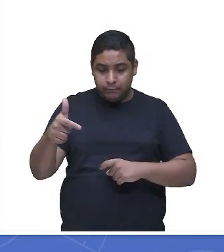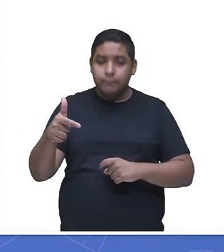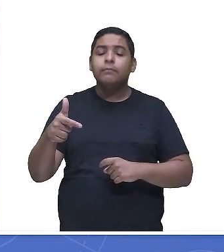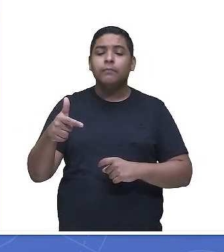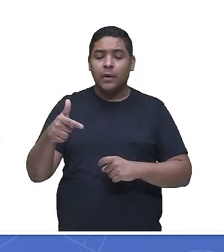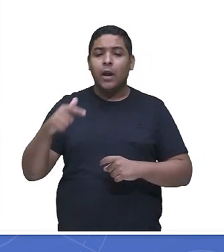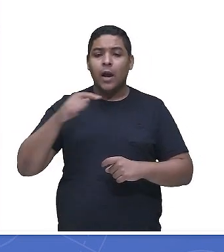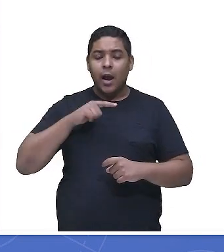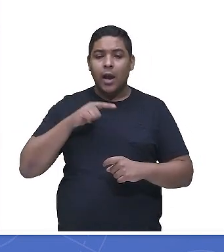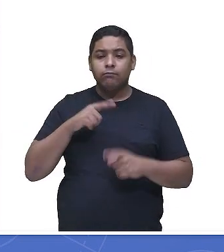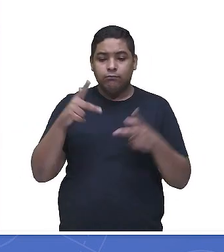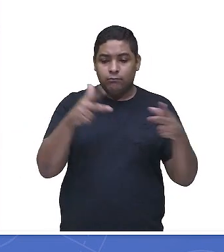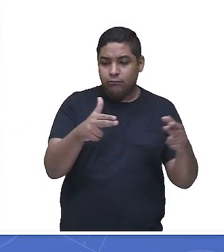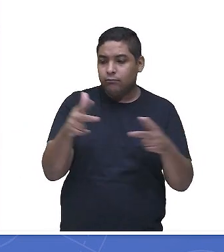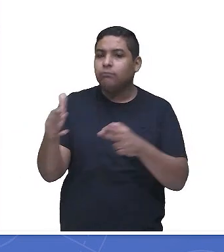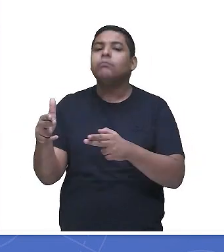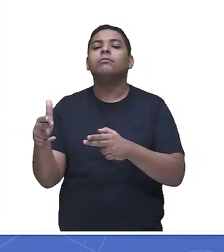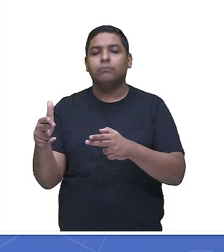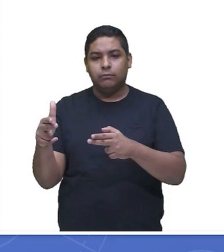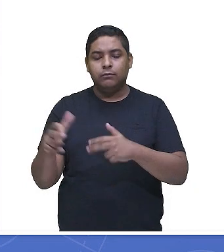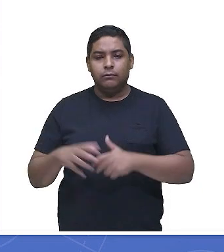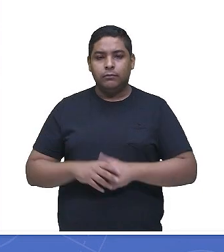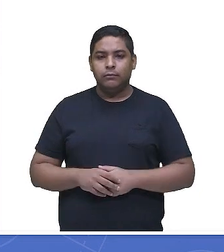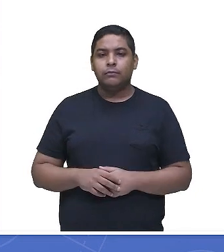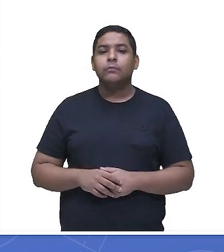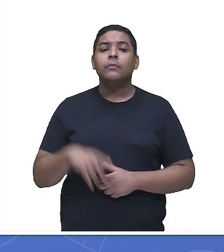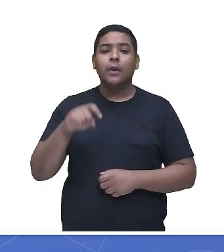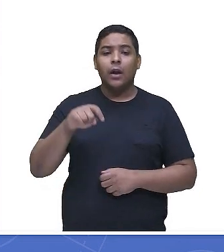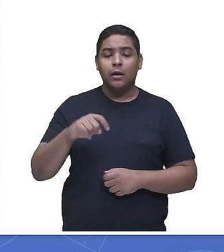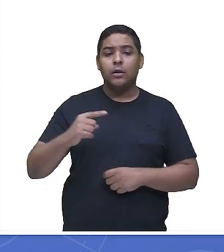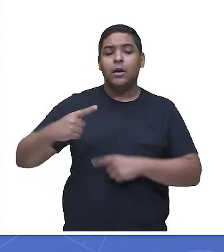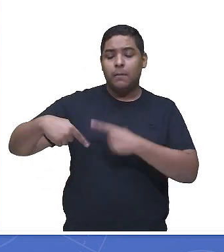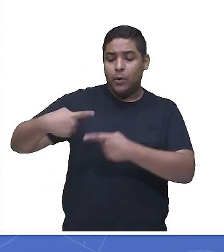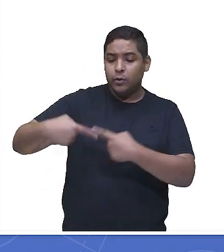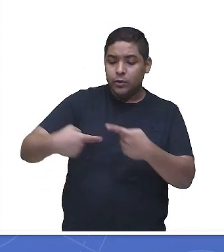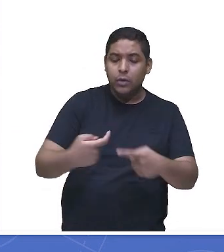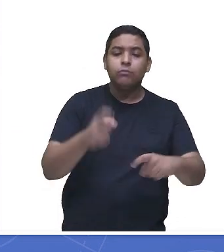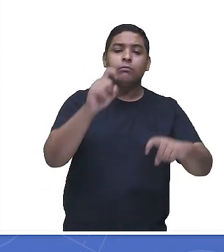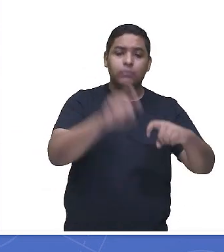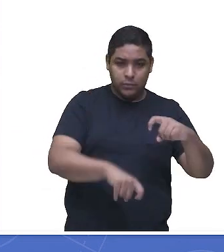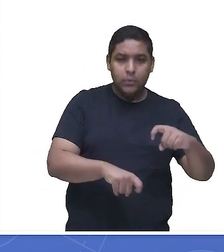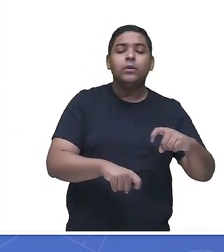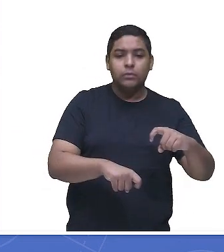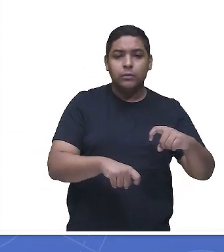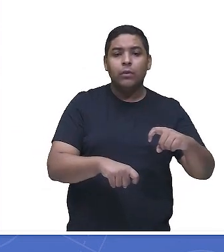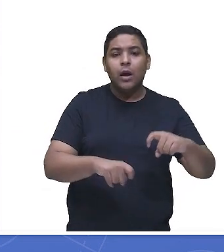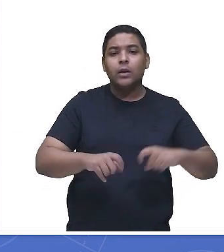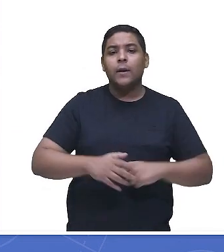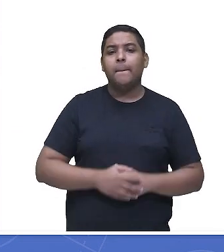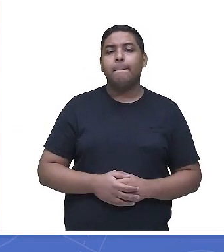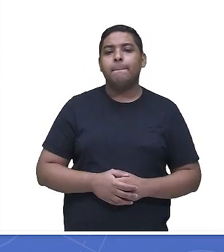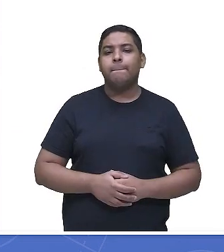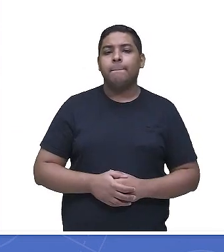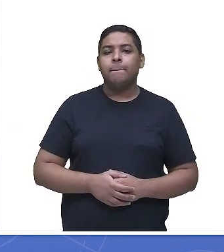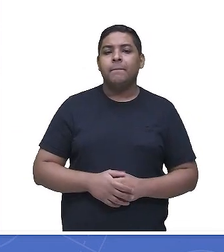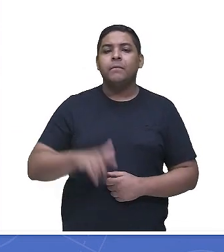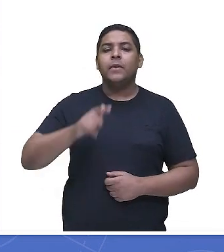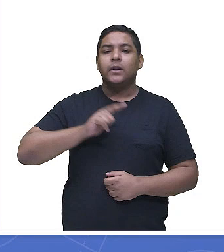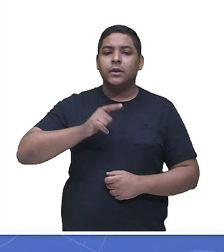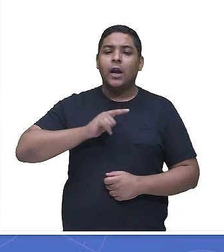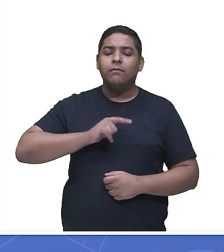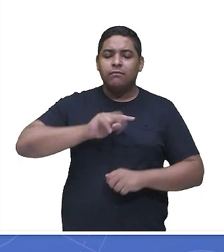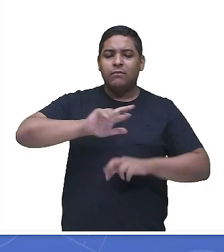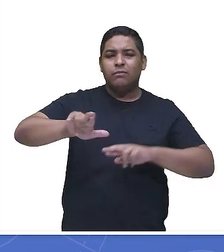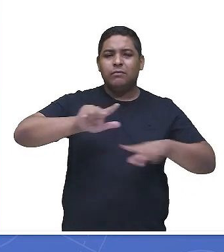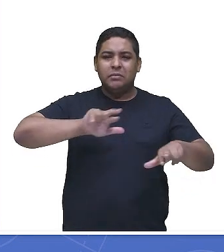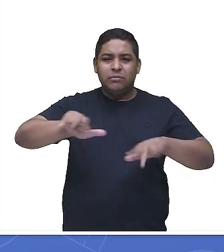iguais, ok? Já na reprodução sexuada, não. Na reprodução sexuada, ela é mais interessante porque eu vou ter variabilidade genética.